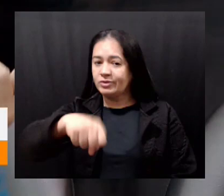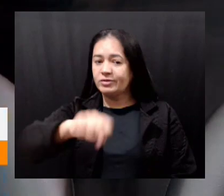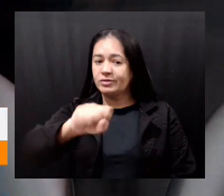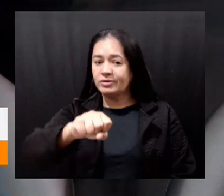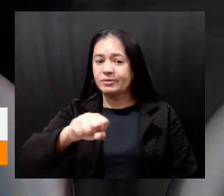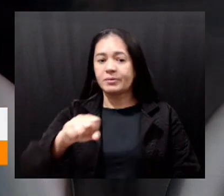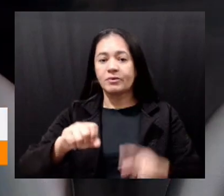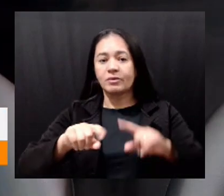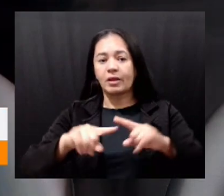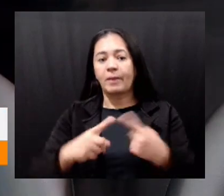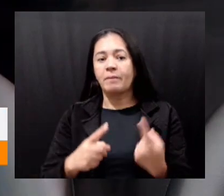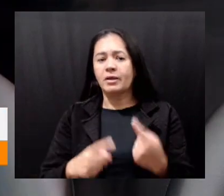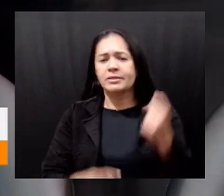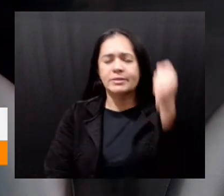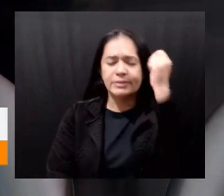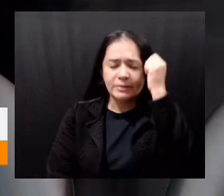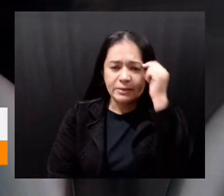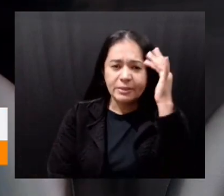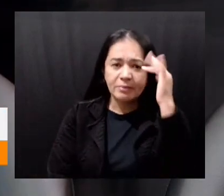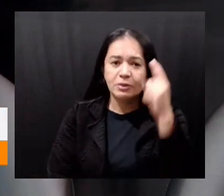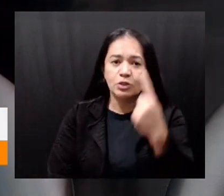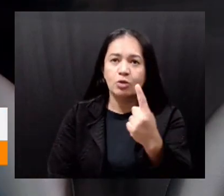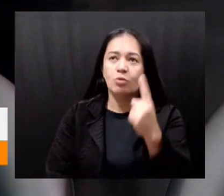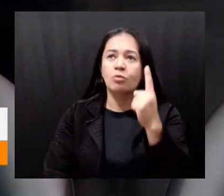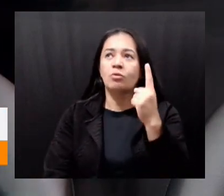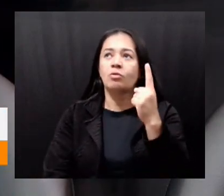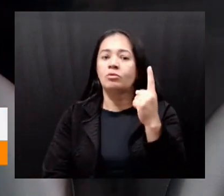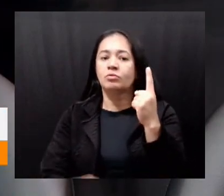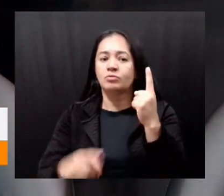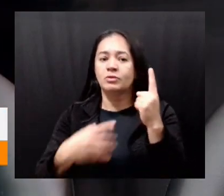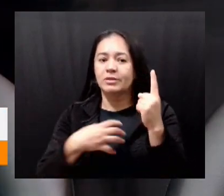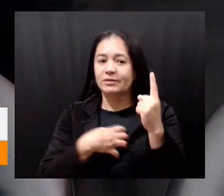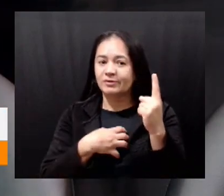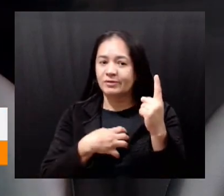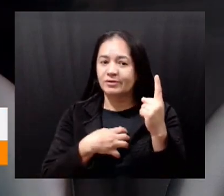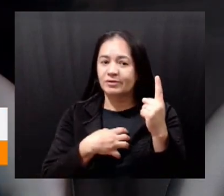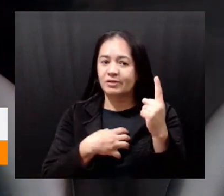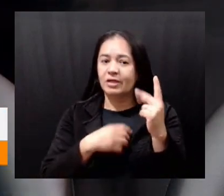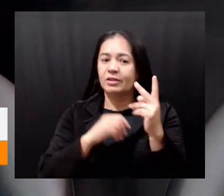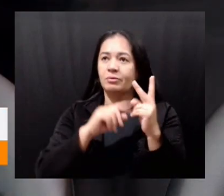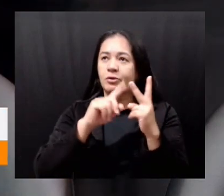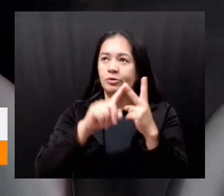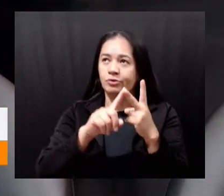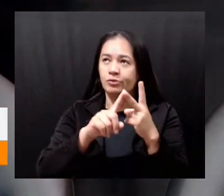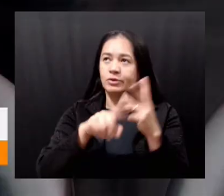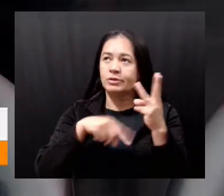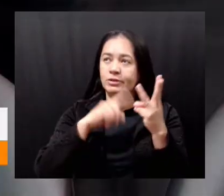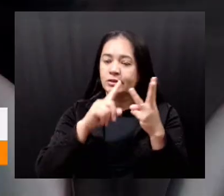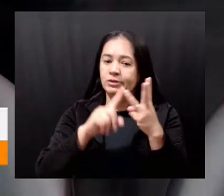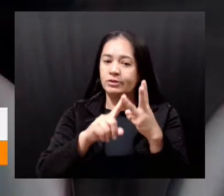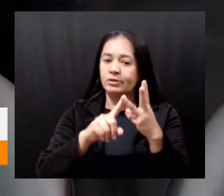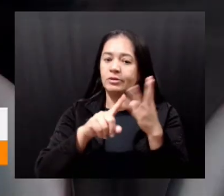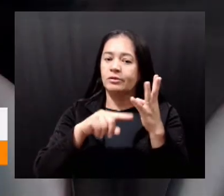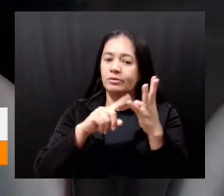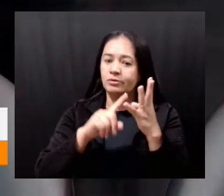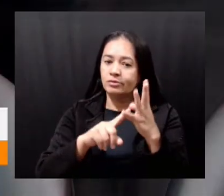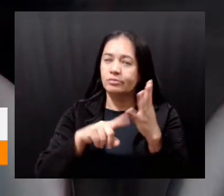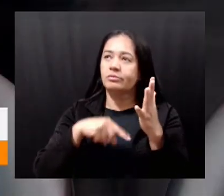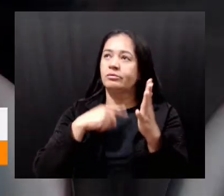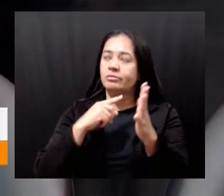fazer isso uma vez, aí você para, aí você faz isso uma, aí duas, aí três. Uma